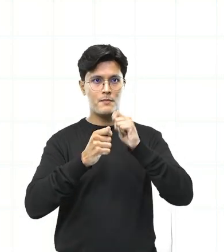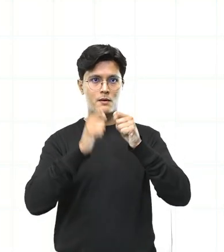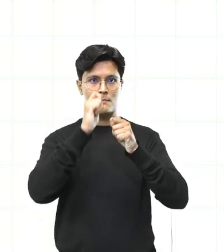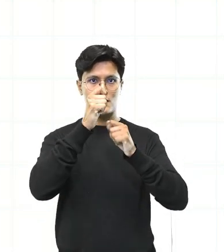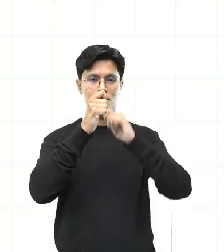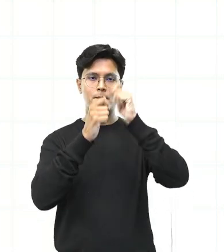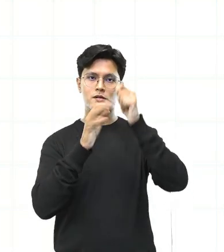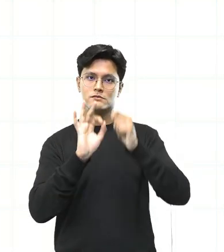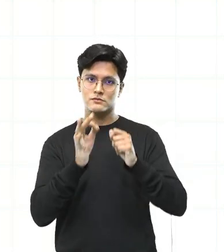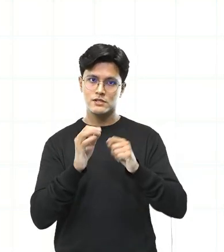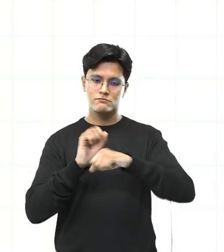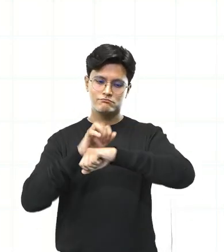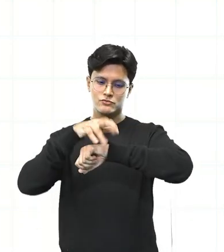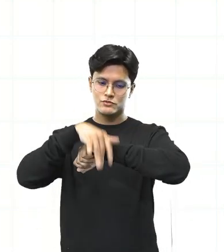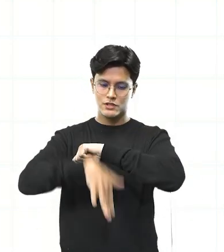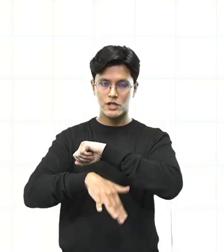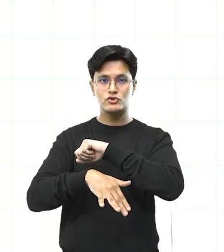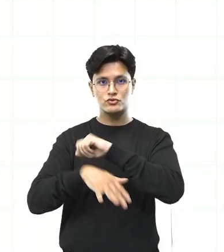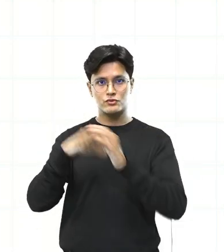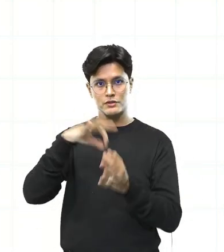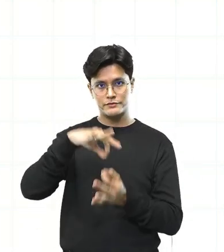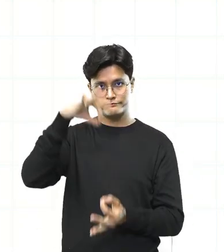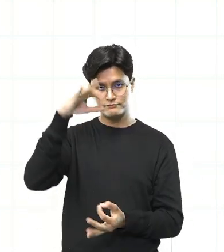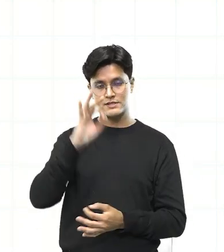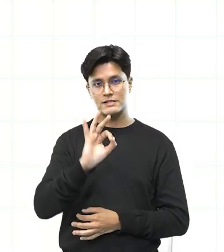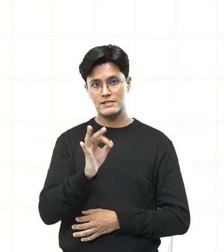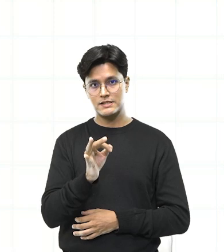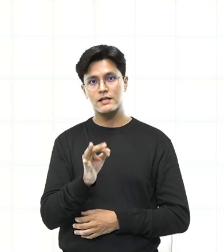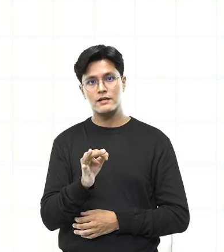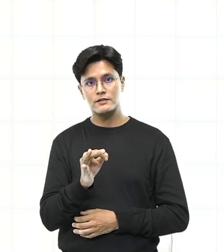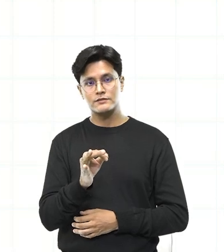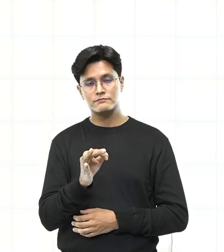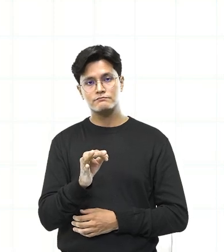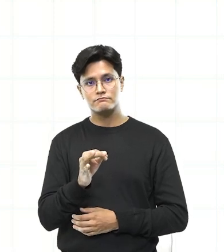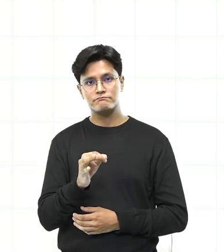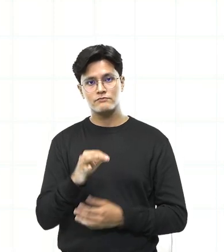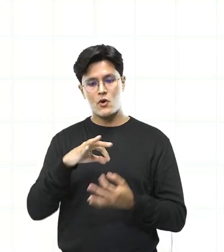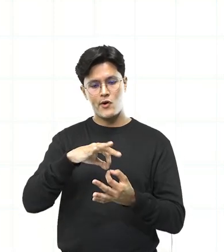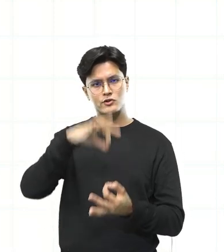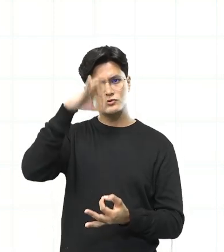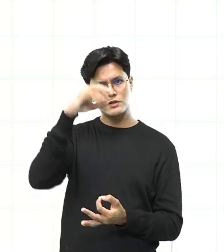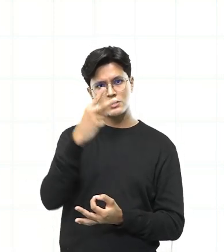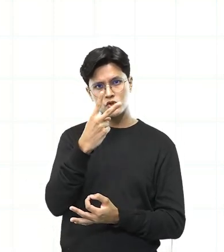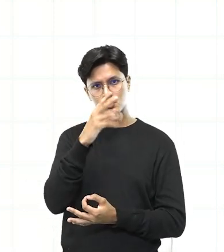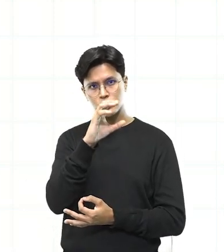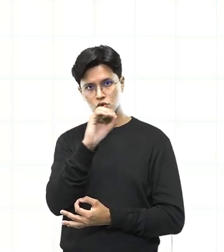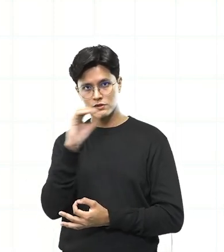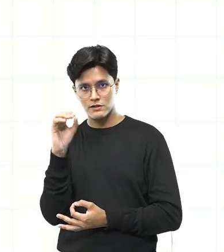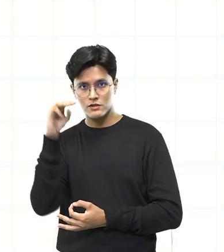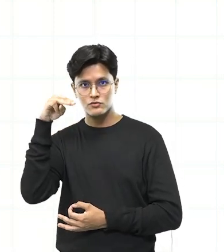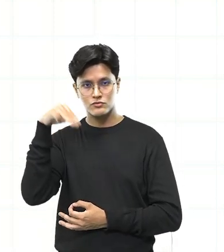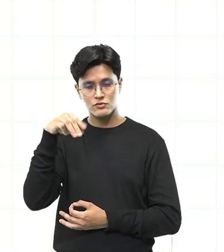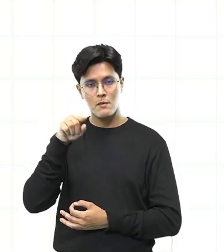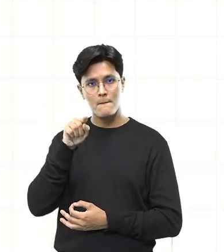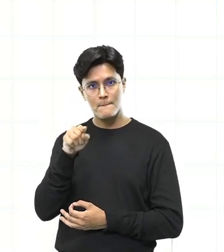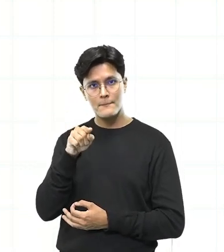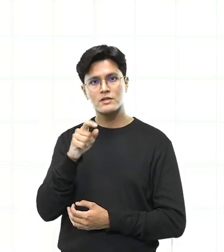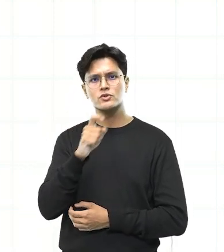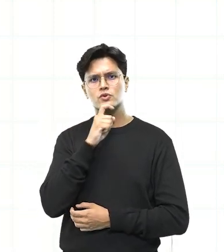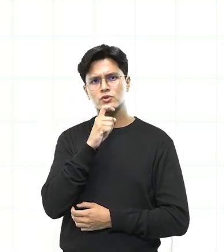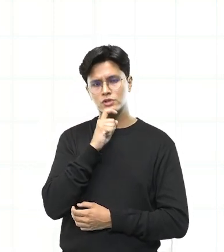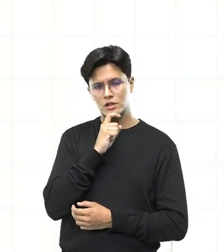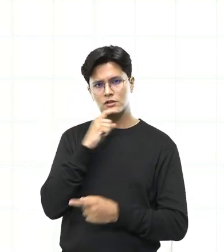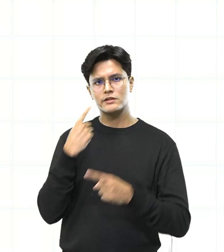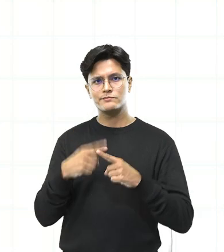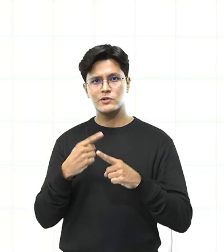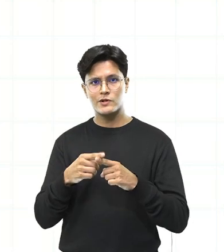cachoeira, né? Na cachoeira congelada. O destino dessa vez era uma cachoeira de 200 metros que estava congelada por causa